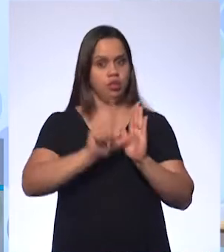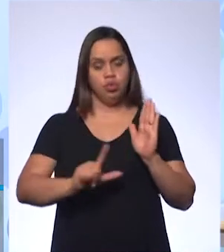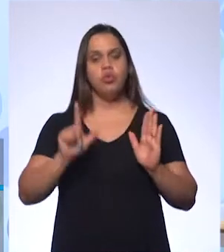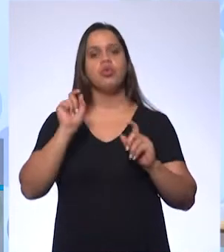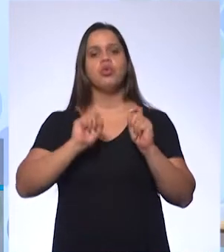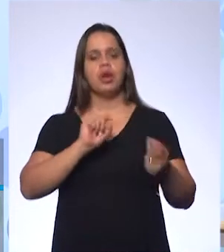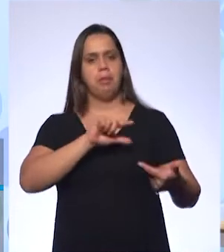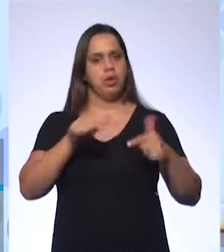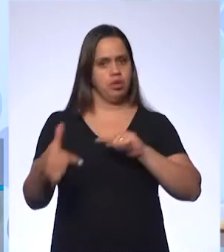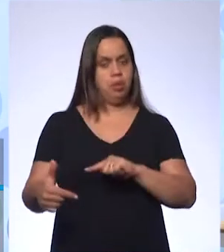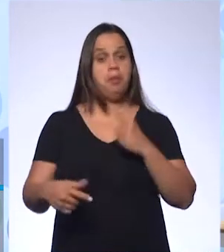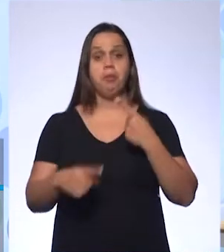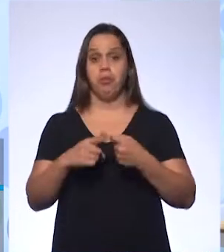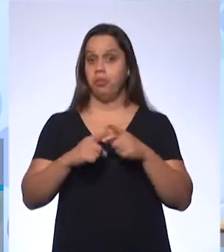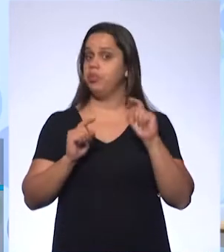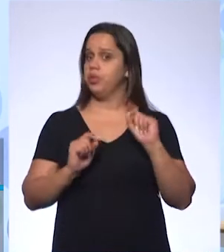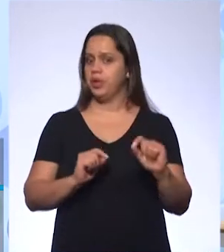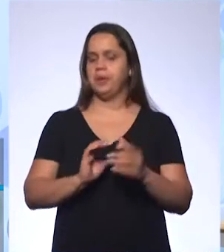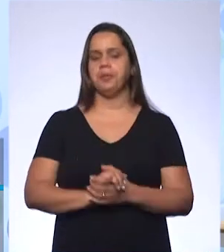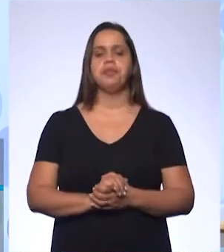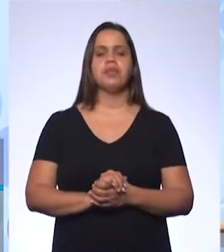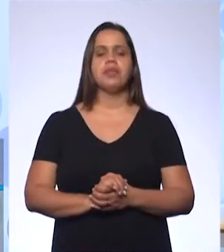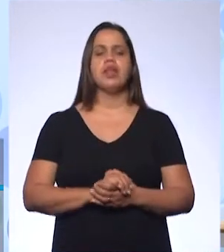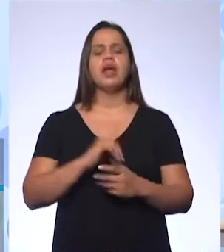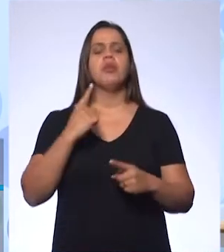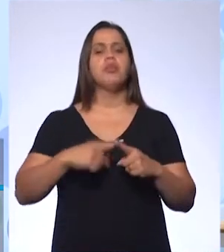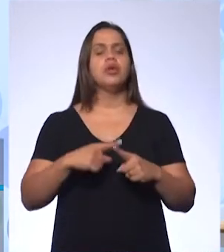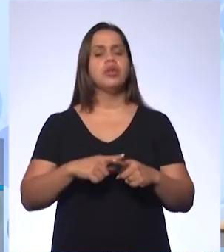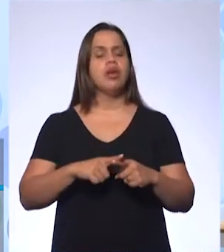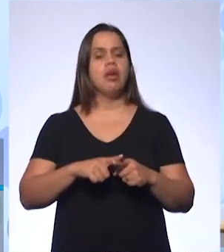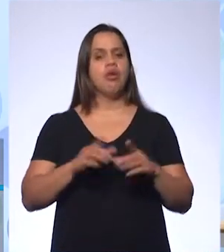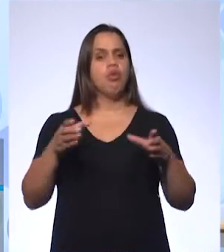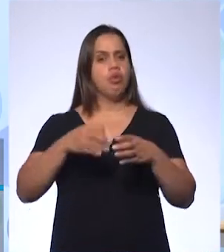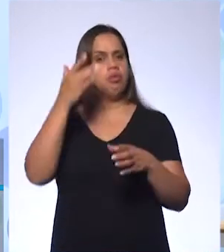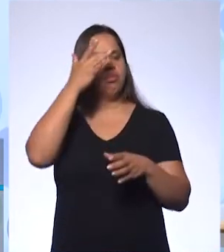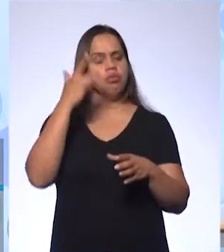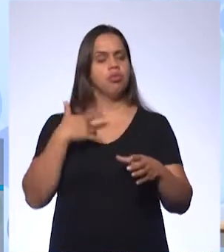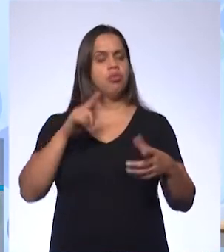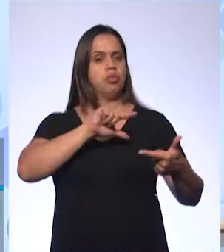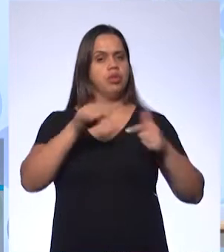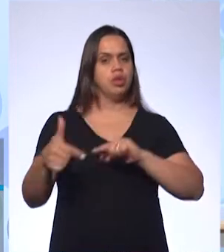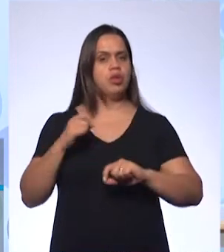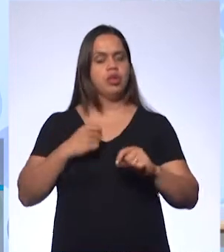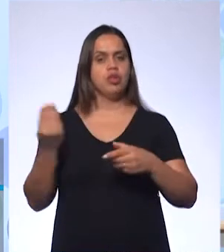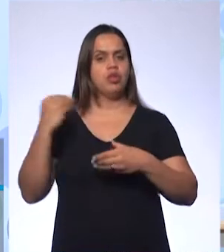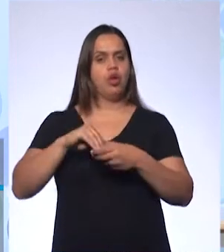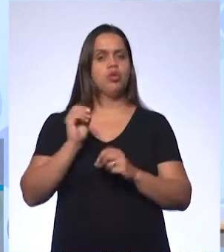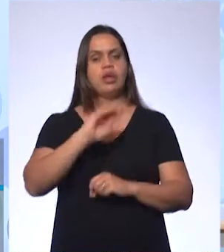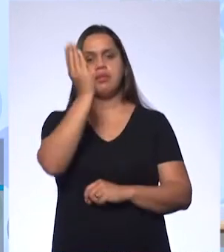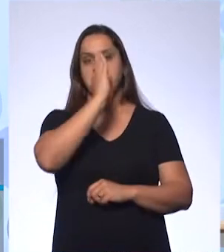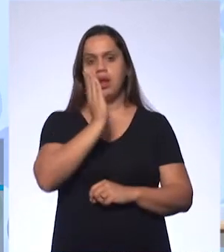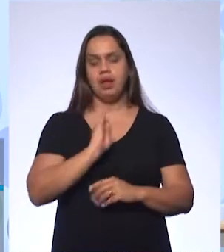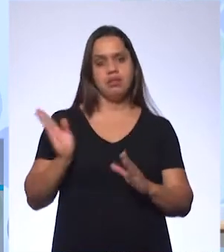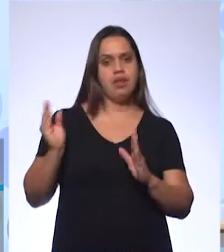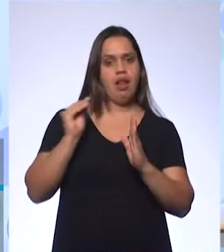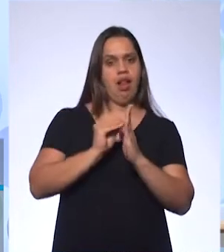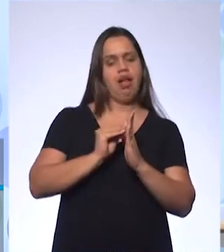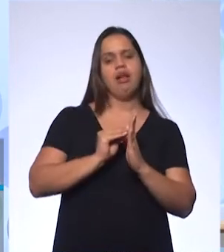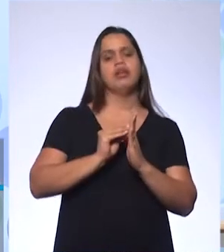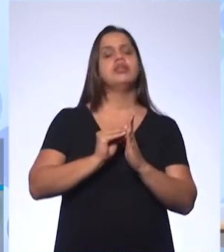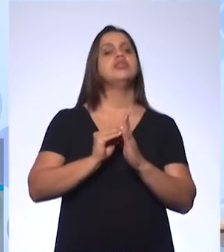literatura modernista. Por quê? Porque os modernistas eles buscam o quê? Colocar essa brasilidade, né? Essa